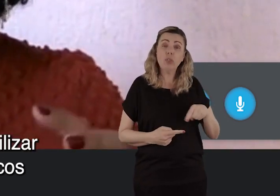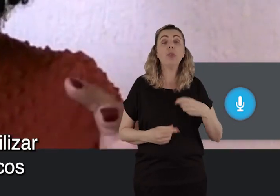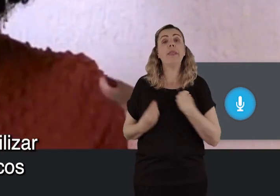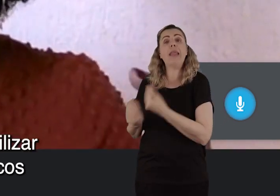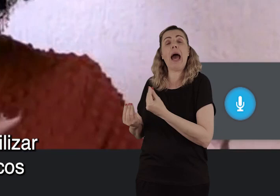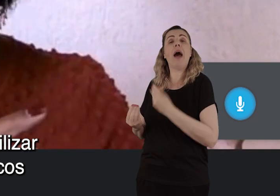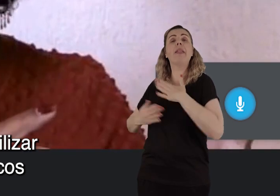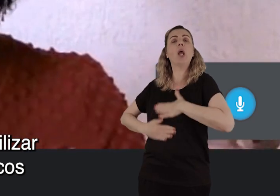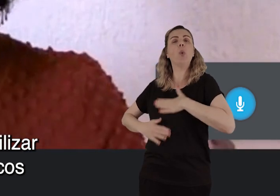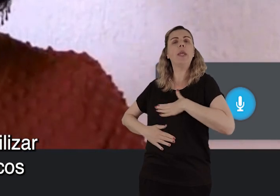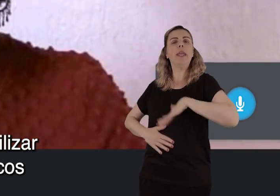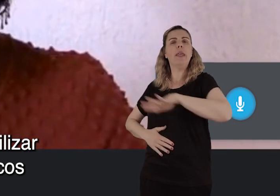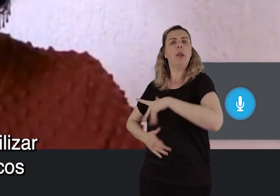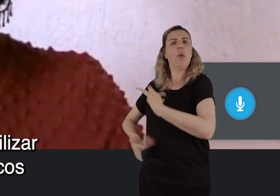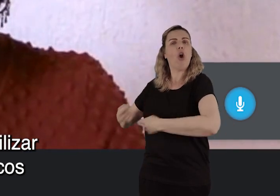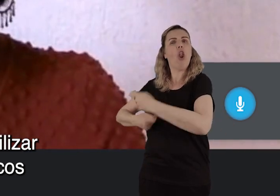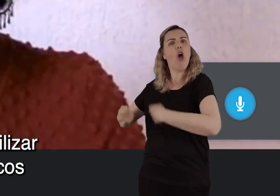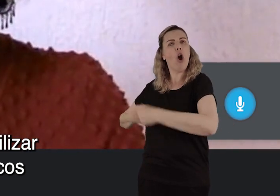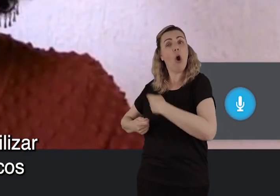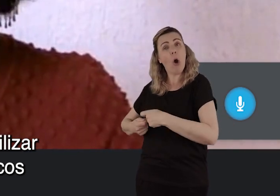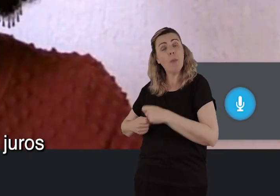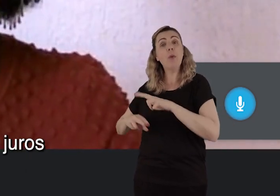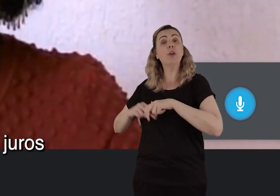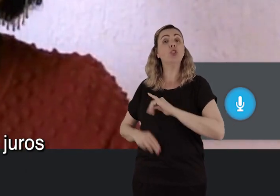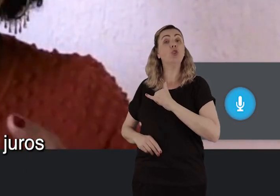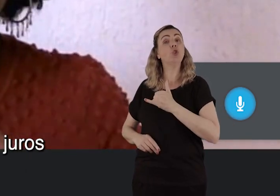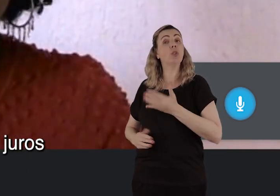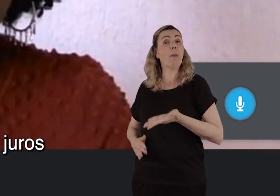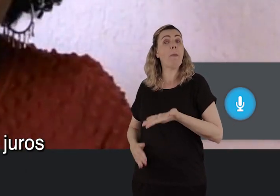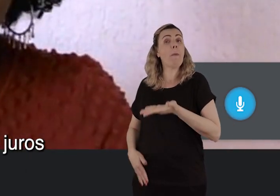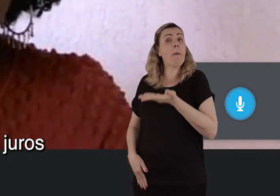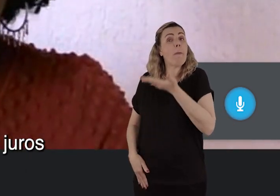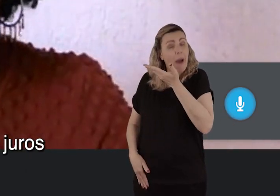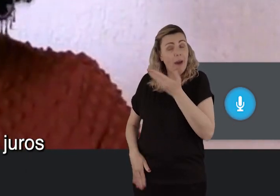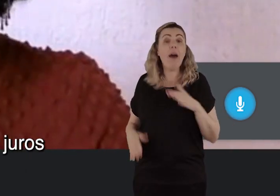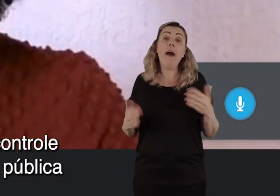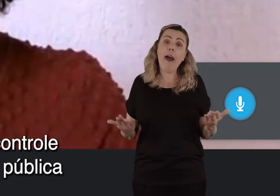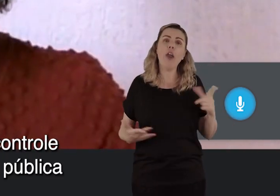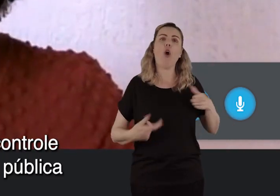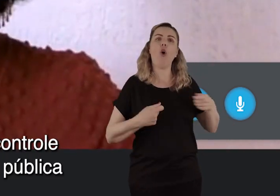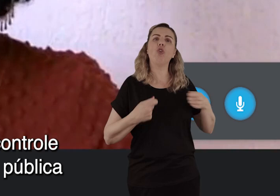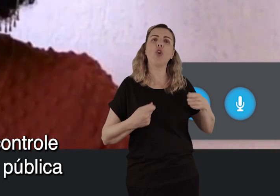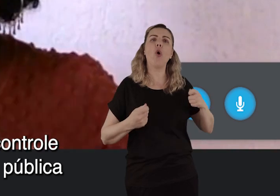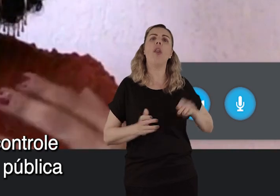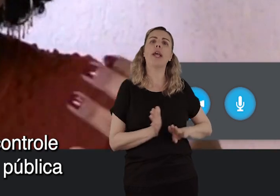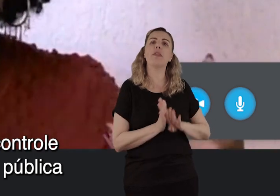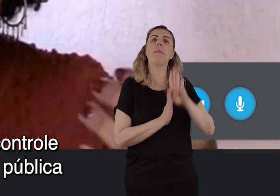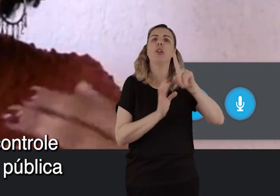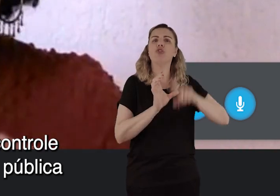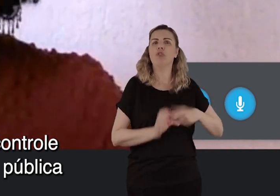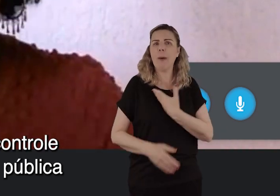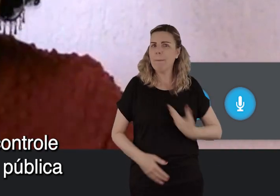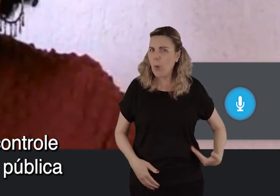isso vai tranquilizar os agentes econômicos e, com isso, as taxas de juros vão aumentar. Então, a gente teria um